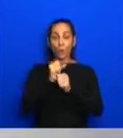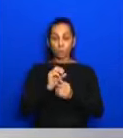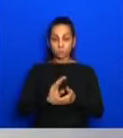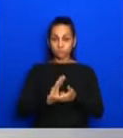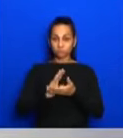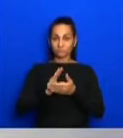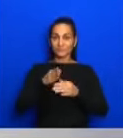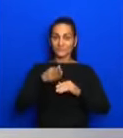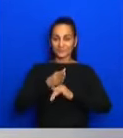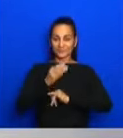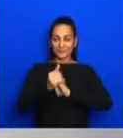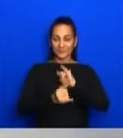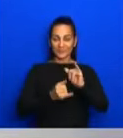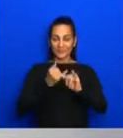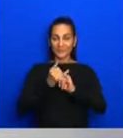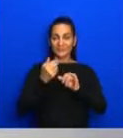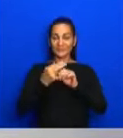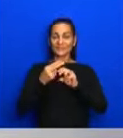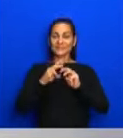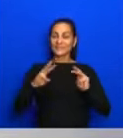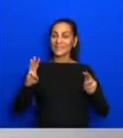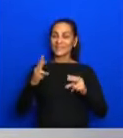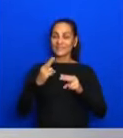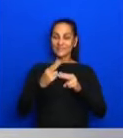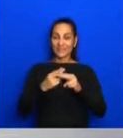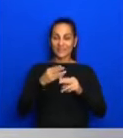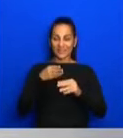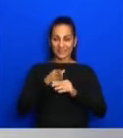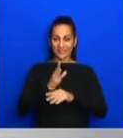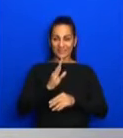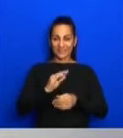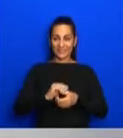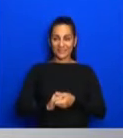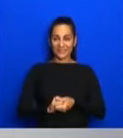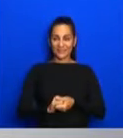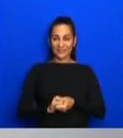está acumulado. Basta acessar loterias.caixa.gov.br.